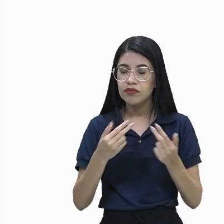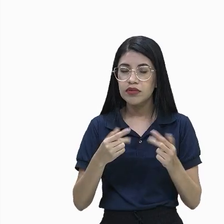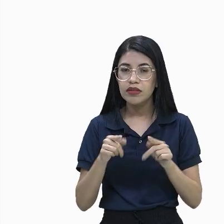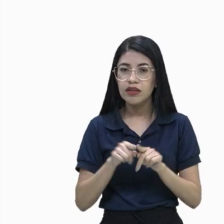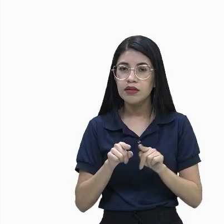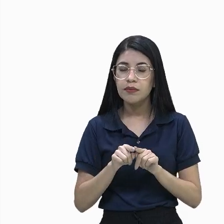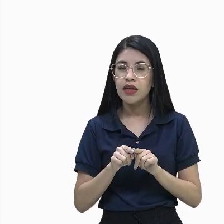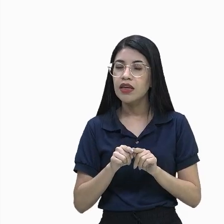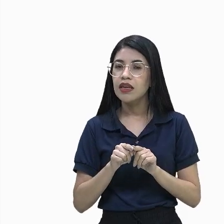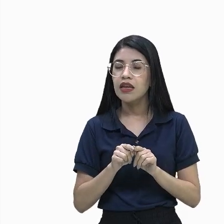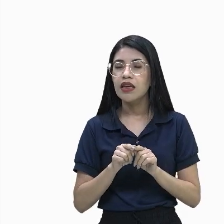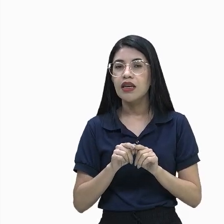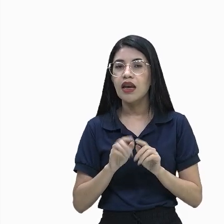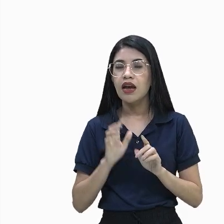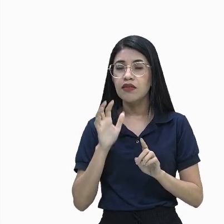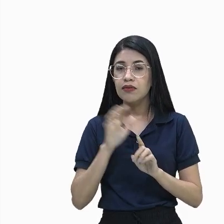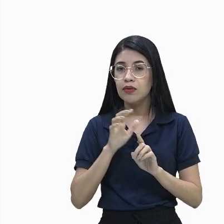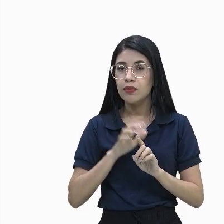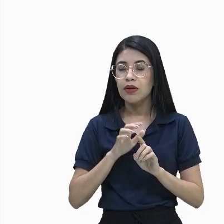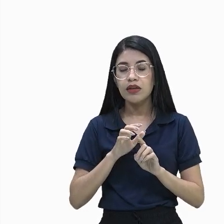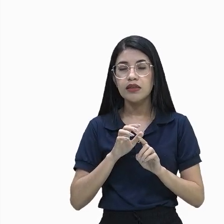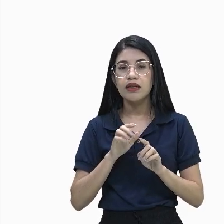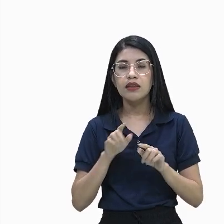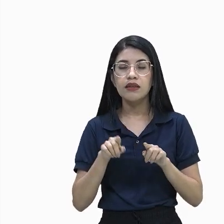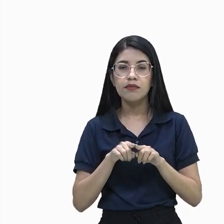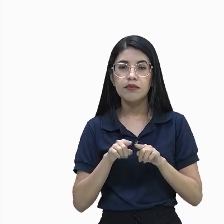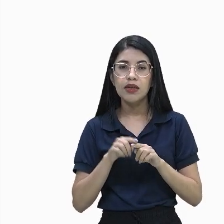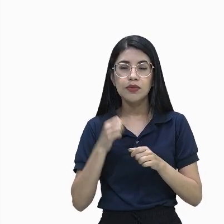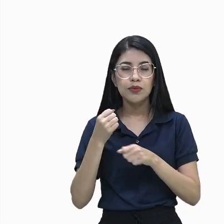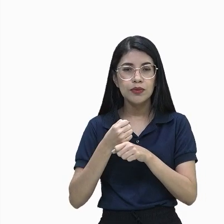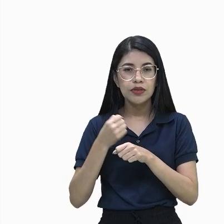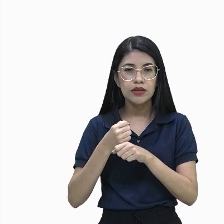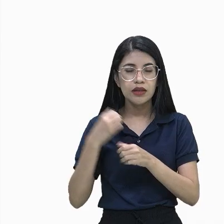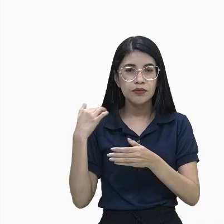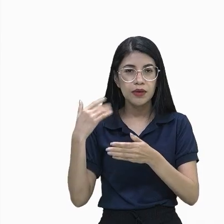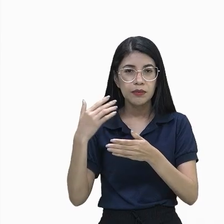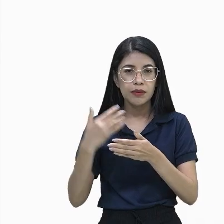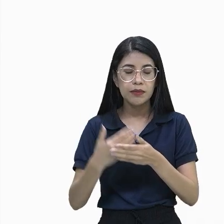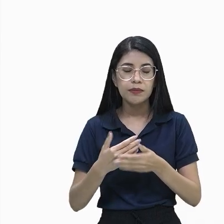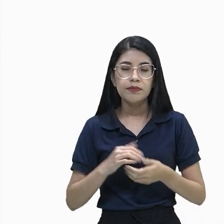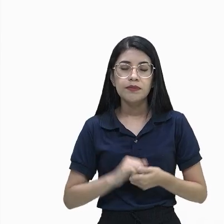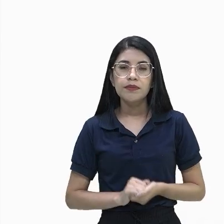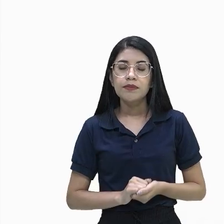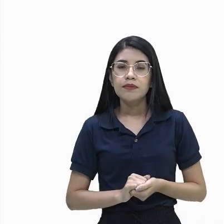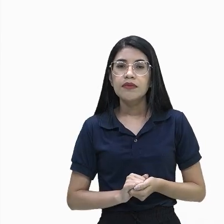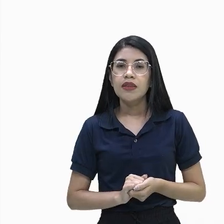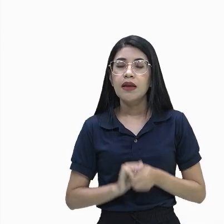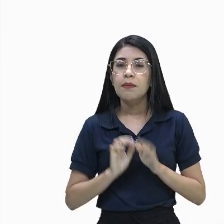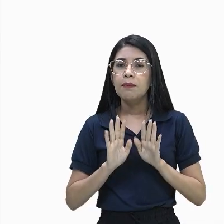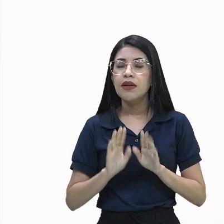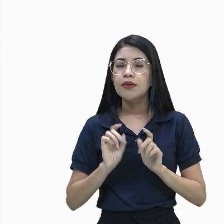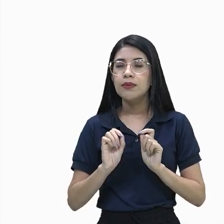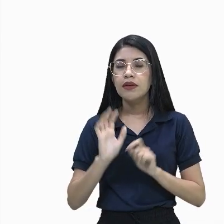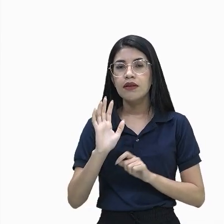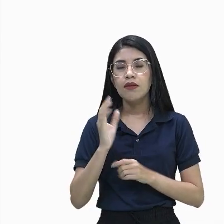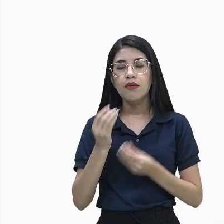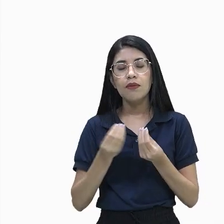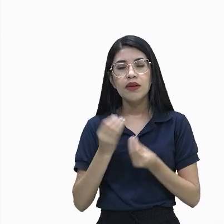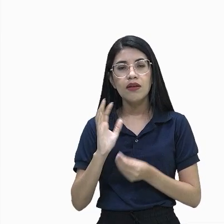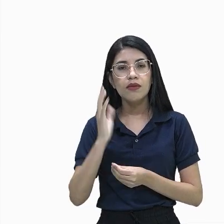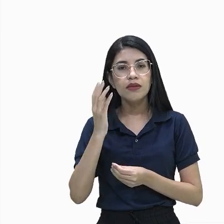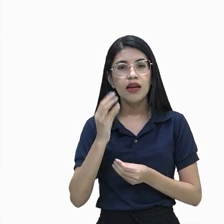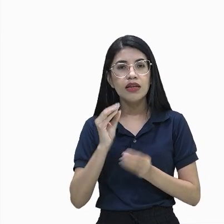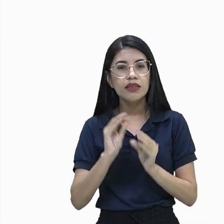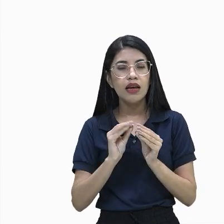ação do tempo. Quando a gente fala de solo, milhões de anos. Agora, como é que acaba ocorrendo essa constituição